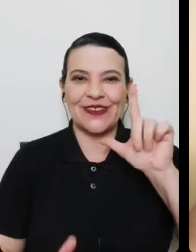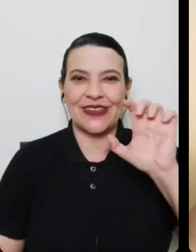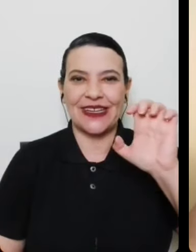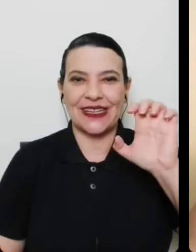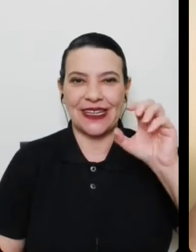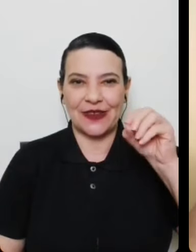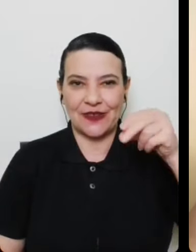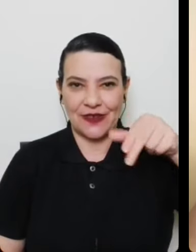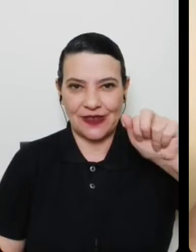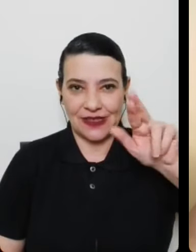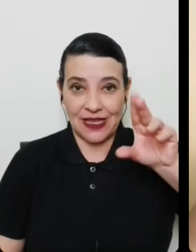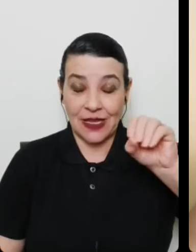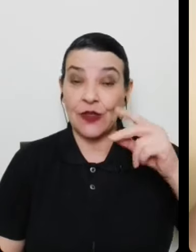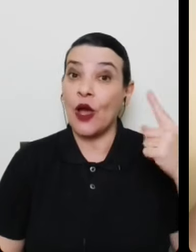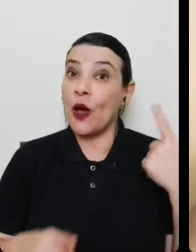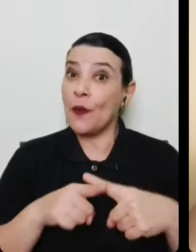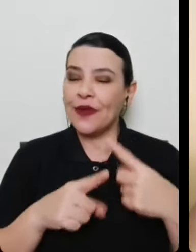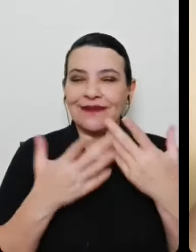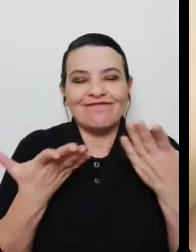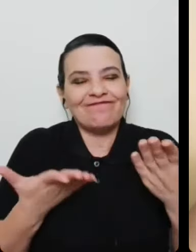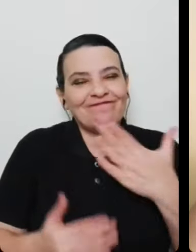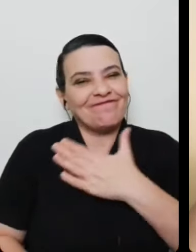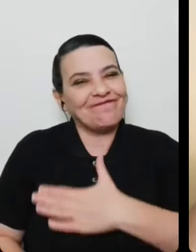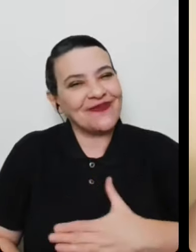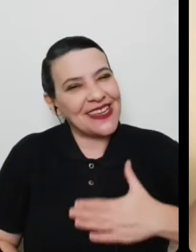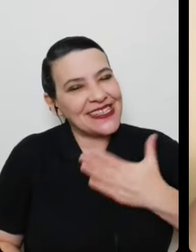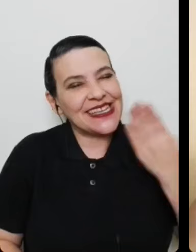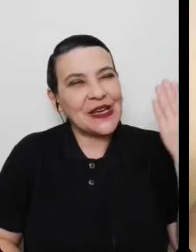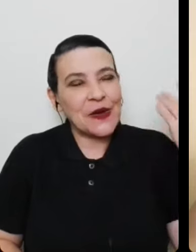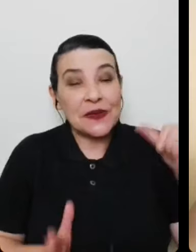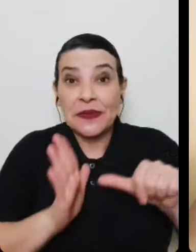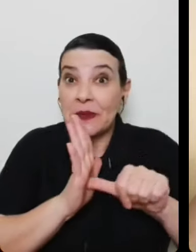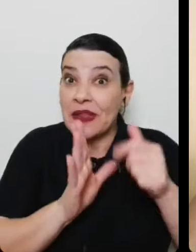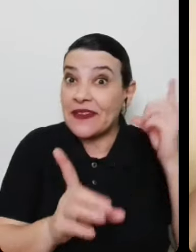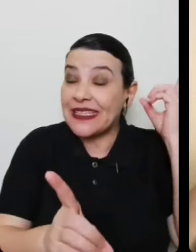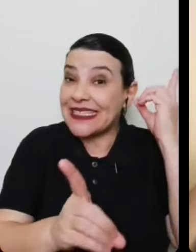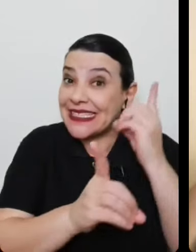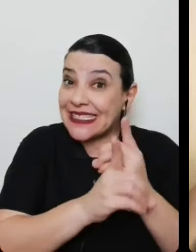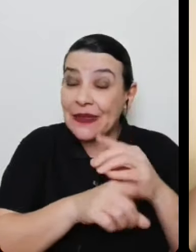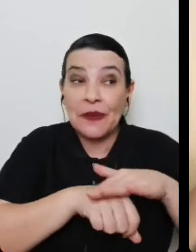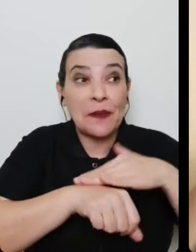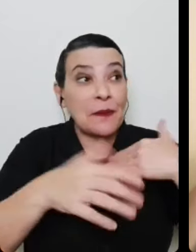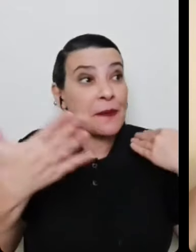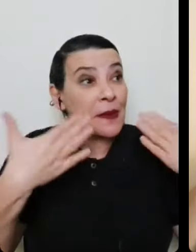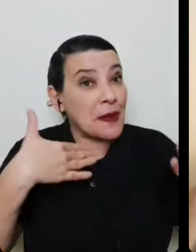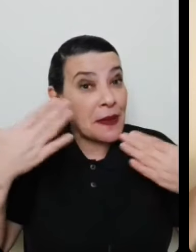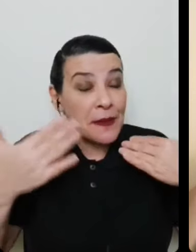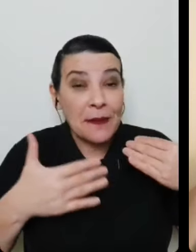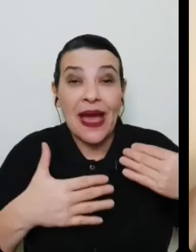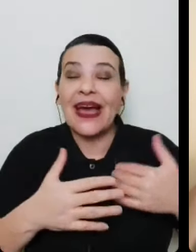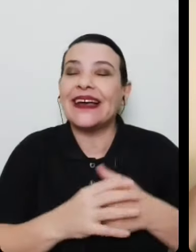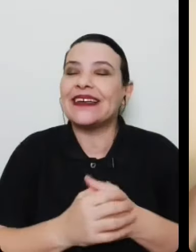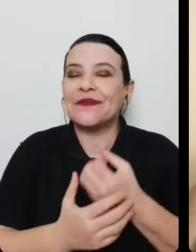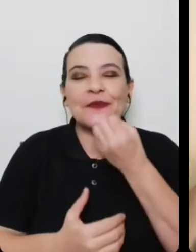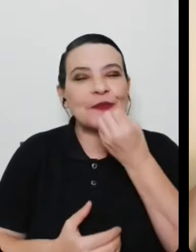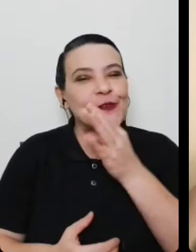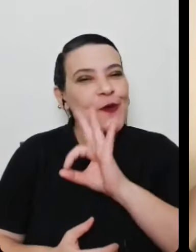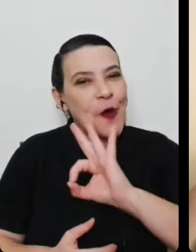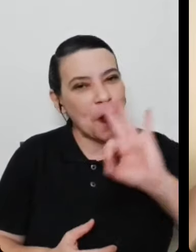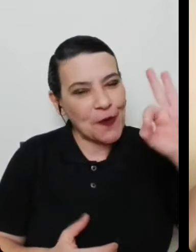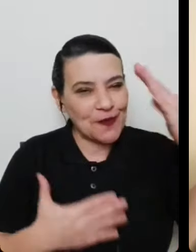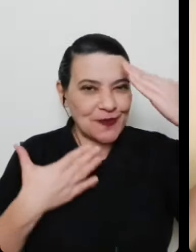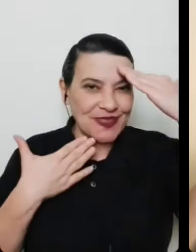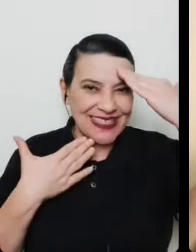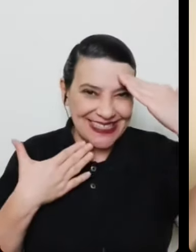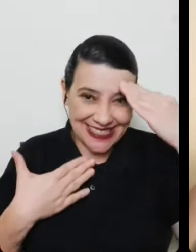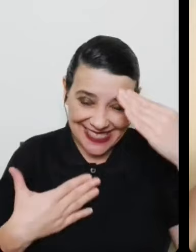porque ele foi muito, muito prestativo desde o primeiro momento que eu procurei, né? E tem sido muito gostoso. Então, eu queria agradecer,